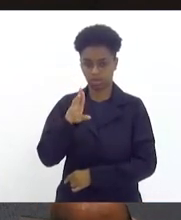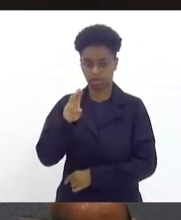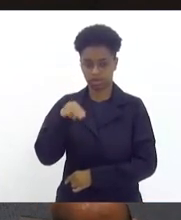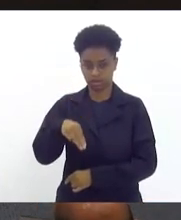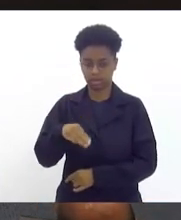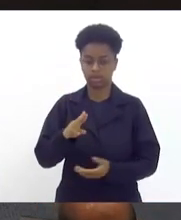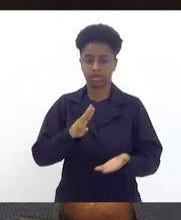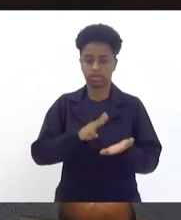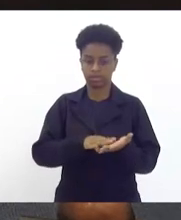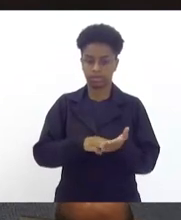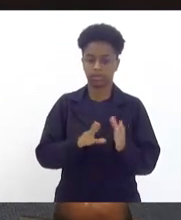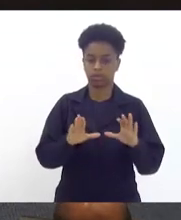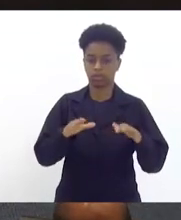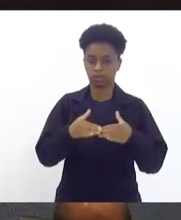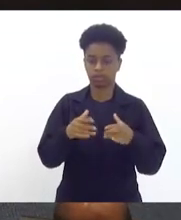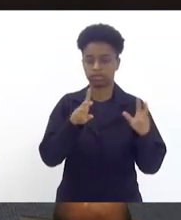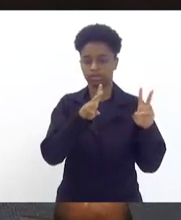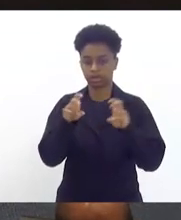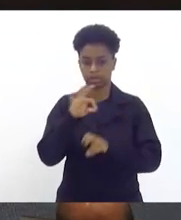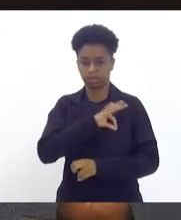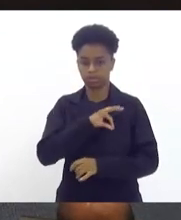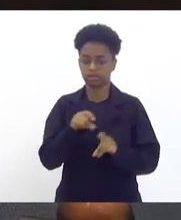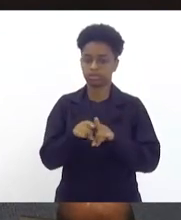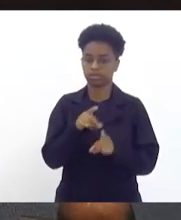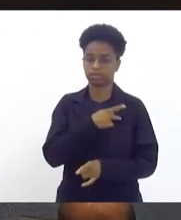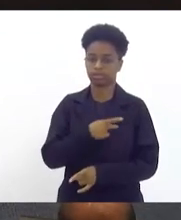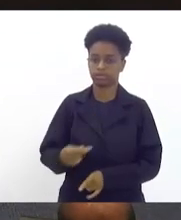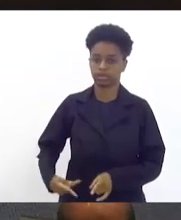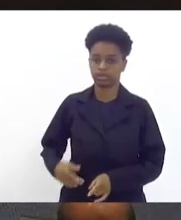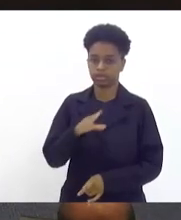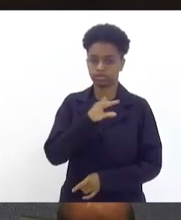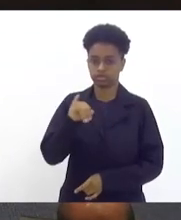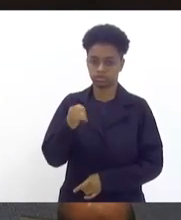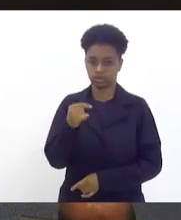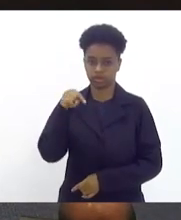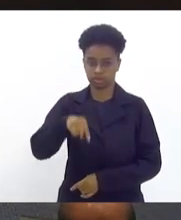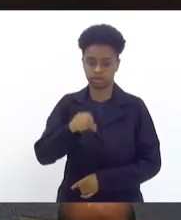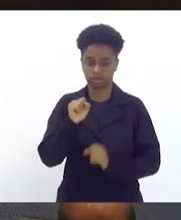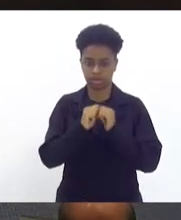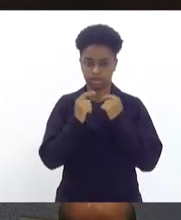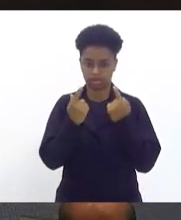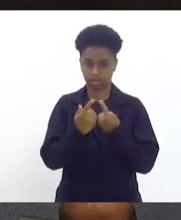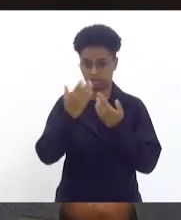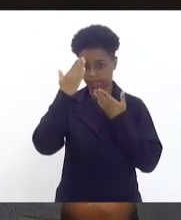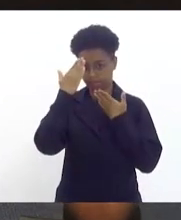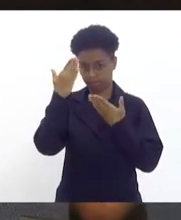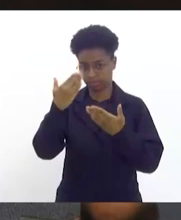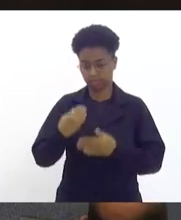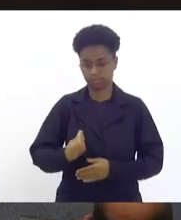de polícia e presidente da Comissão de constituição e justiça da alerj Muito obrigado pela vossa presença